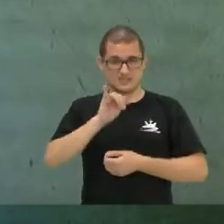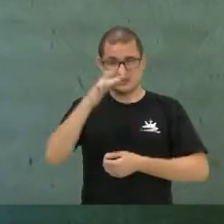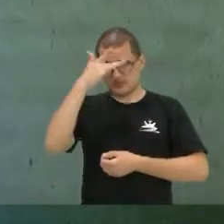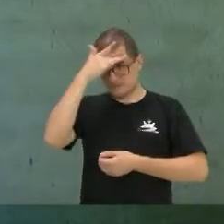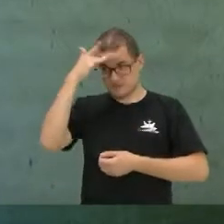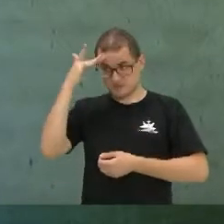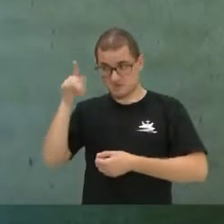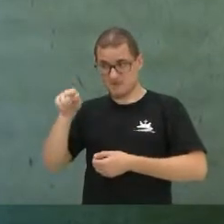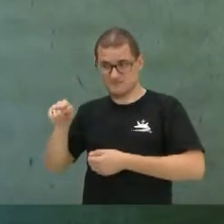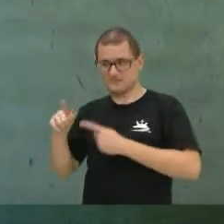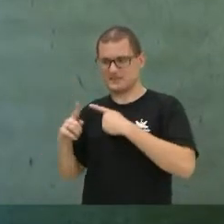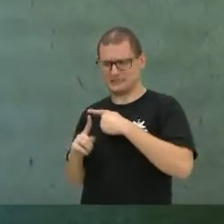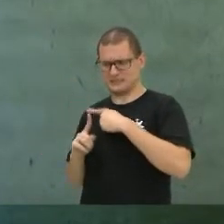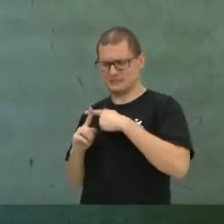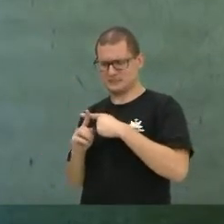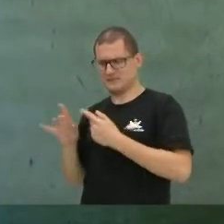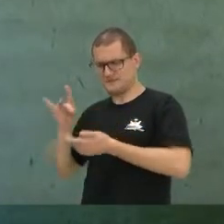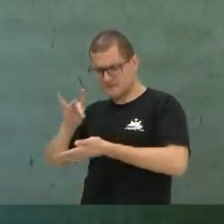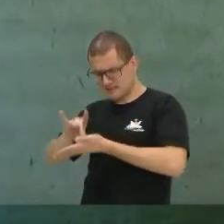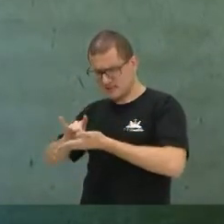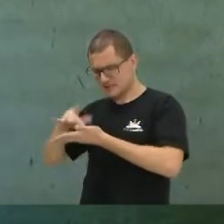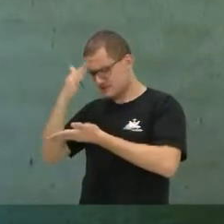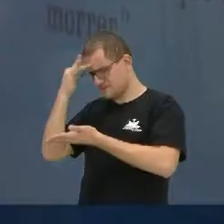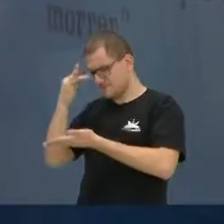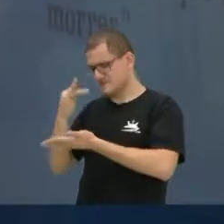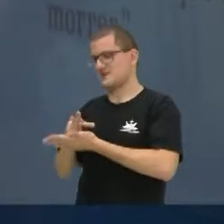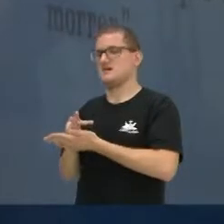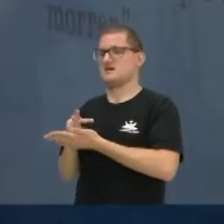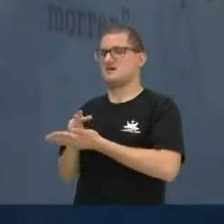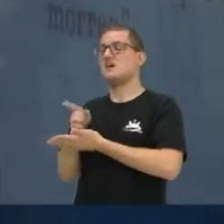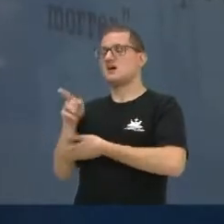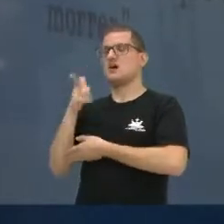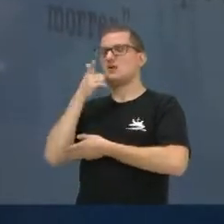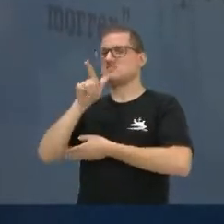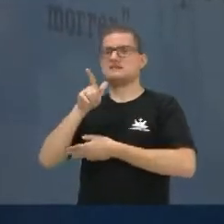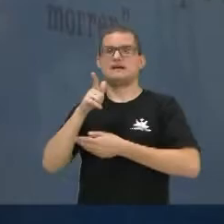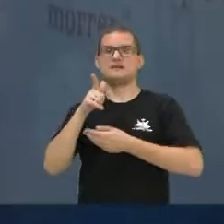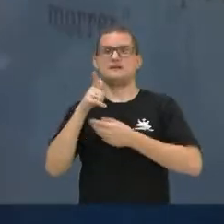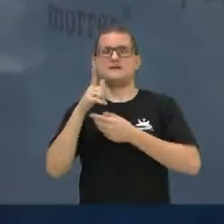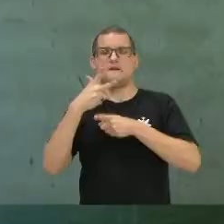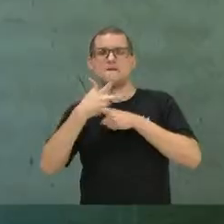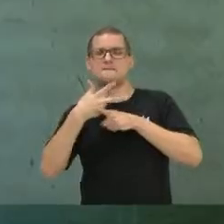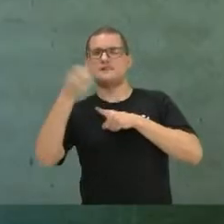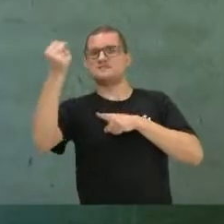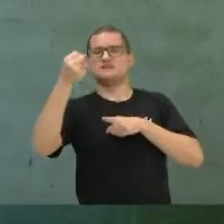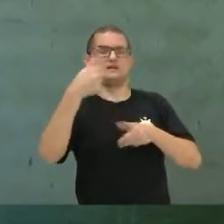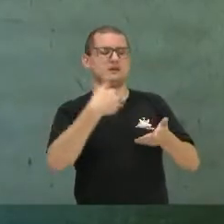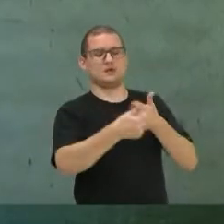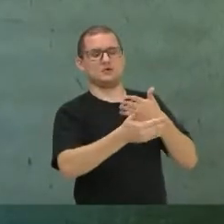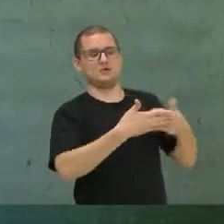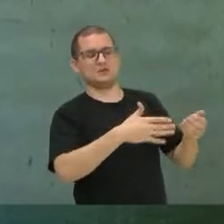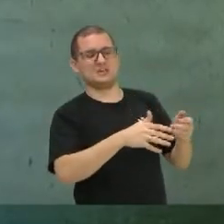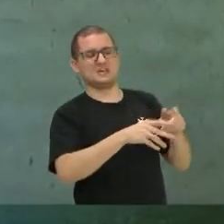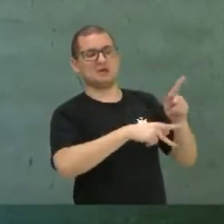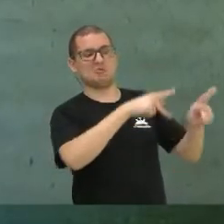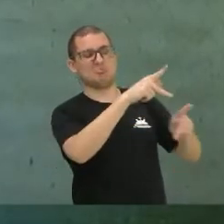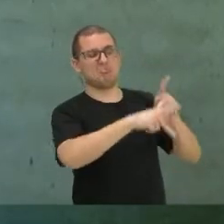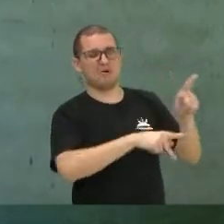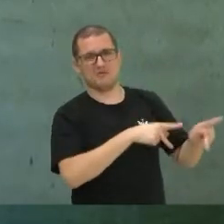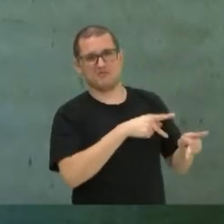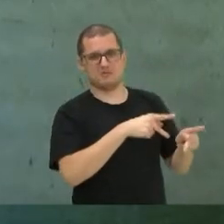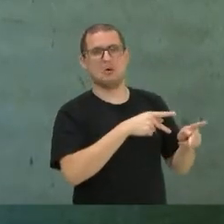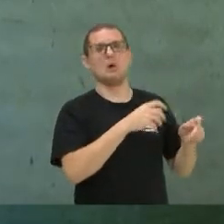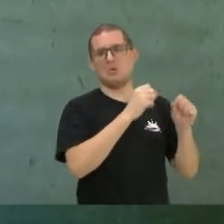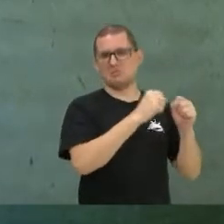ainda que seja o império romano ah e está querendo com essas imagens fortes